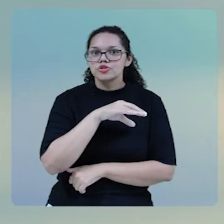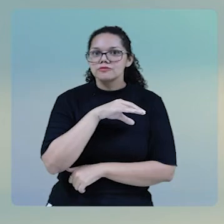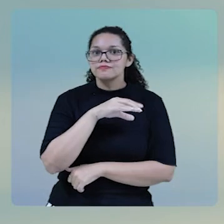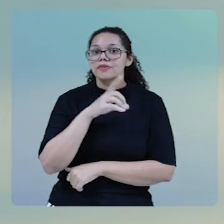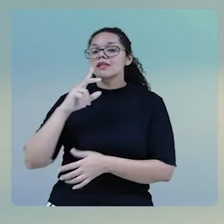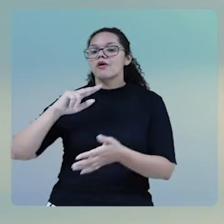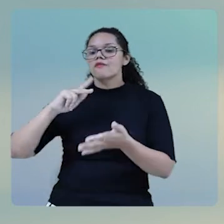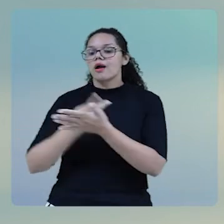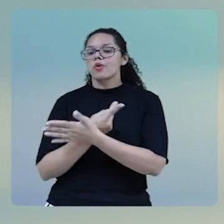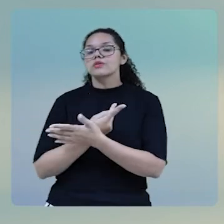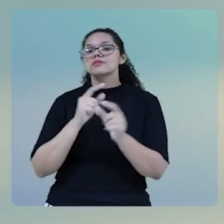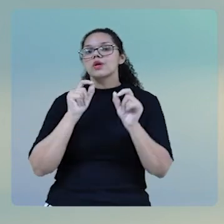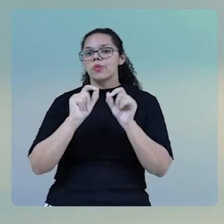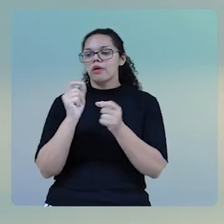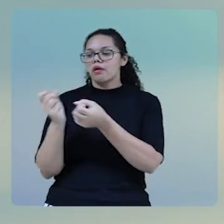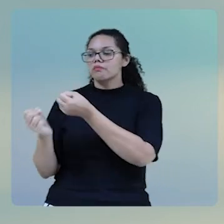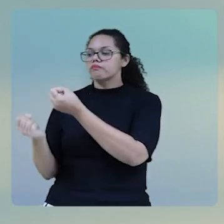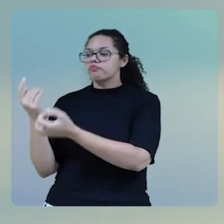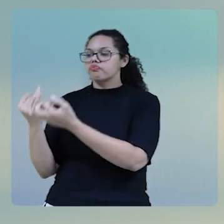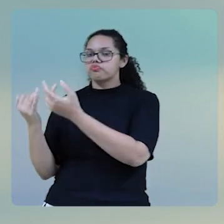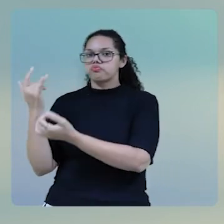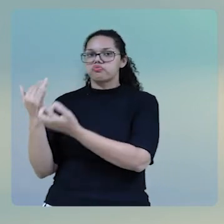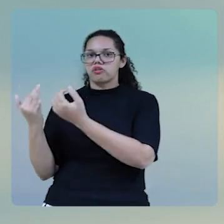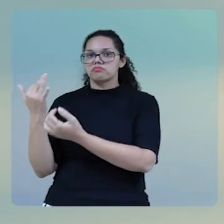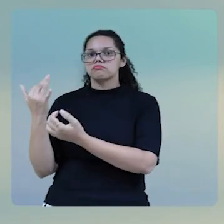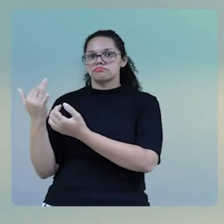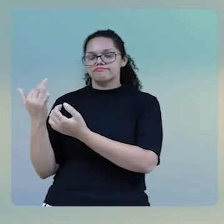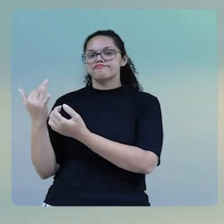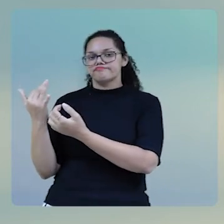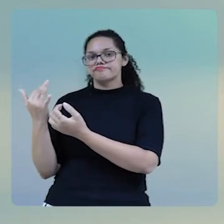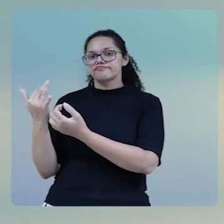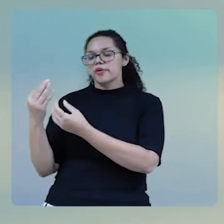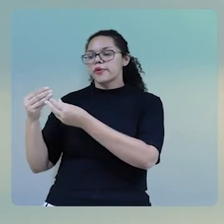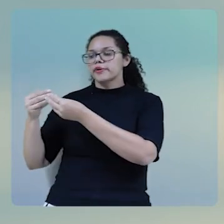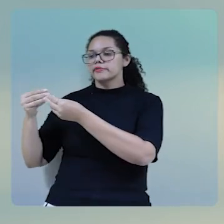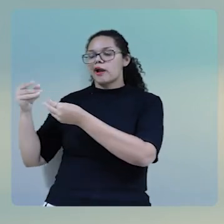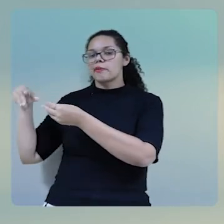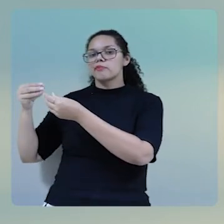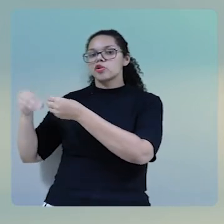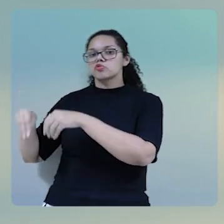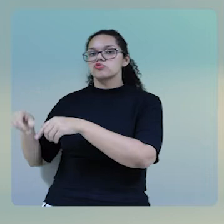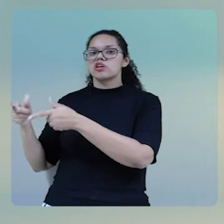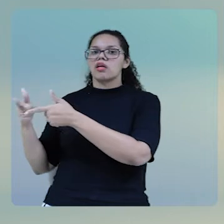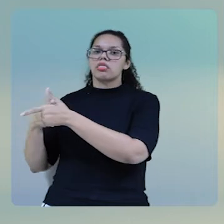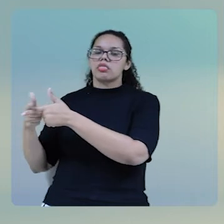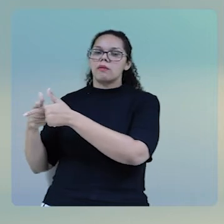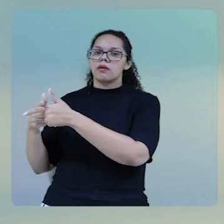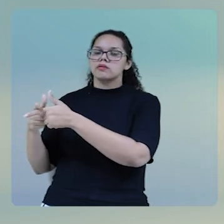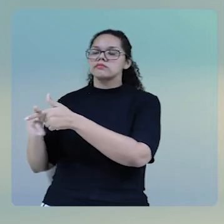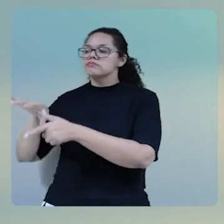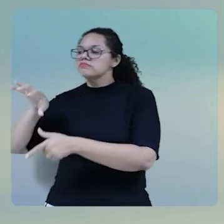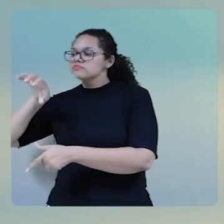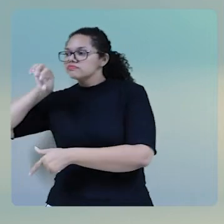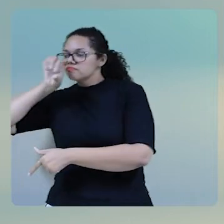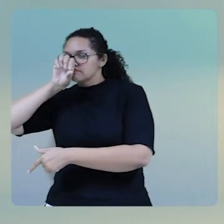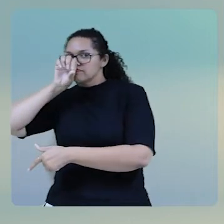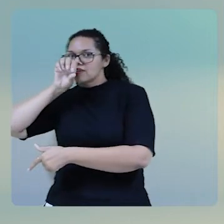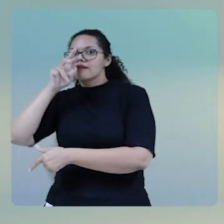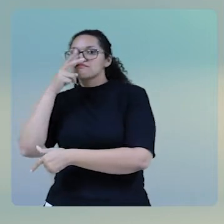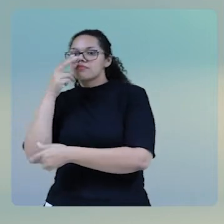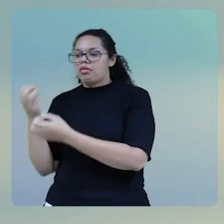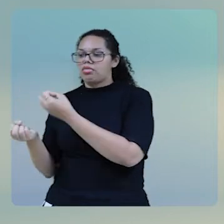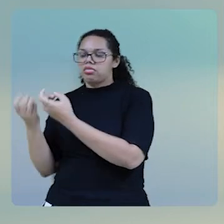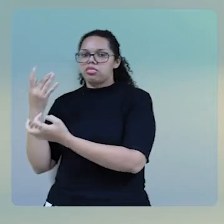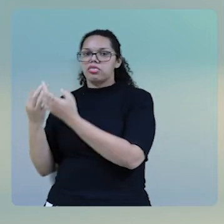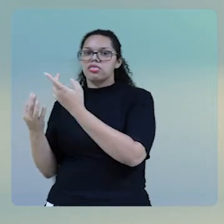queimar justamente o motor. E, consequentemente, o teu equipamento ele vai deixar de funcionar e sobra aquele cheirinho de queimado que a gente conhece, tá?